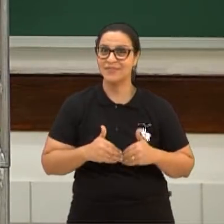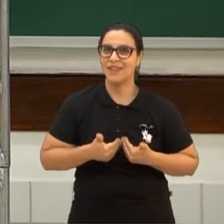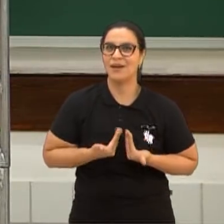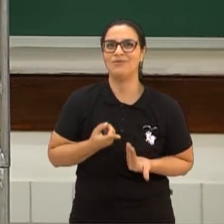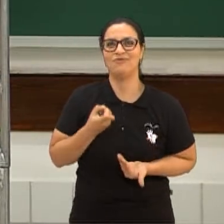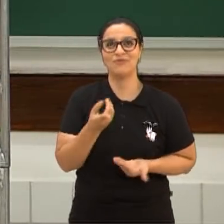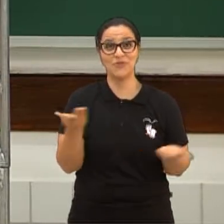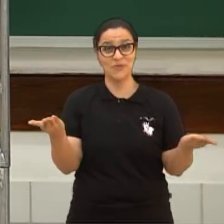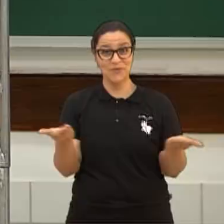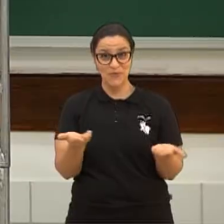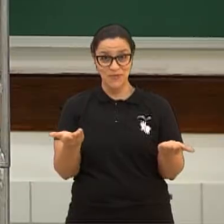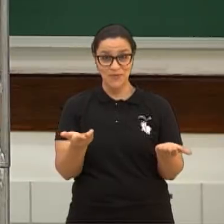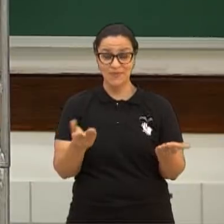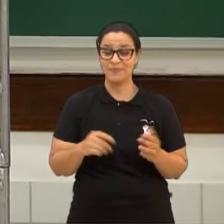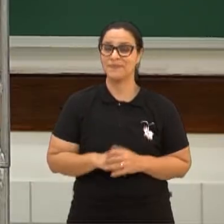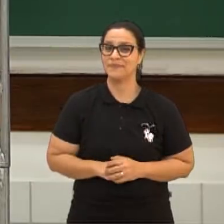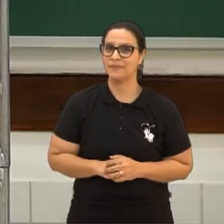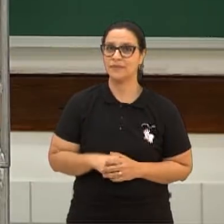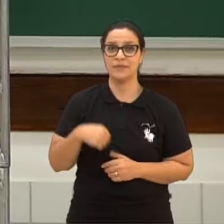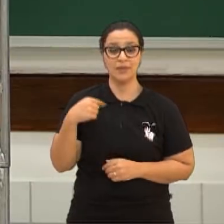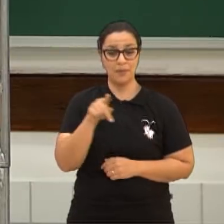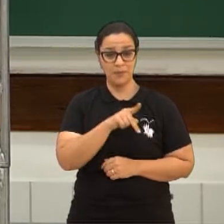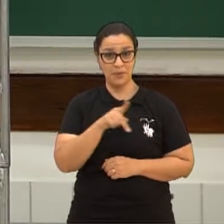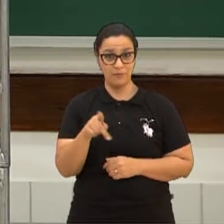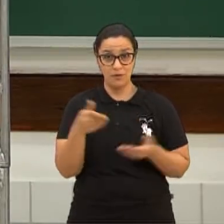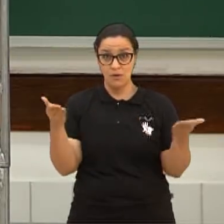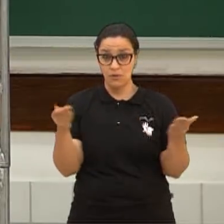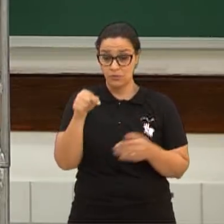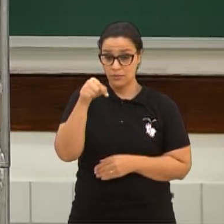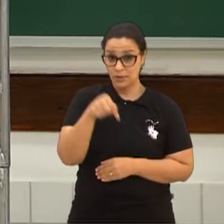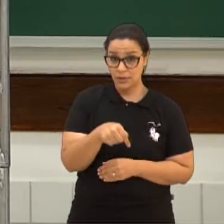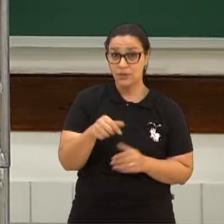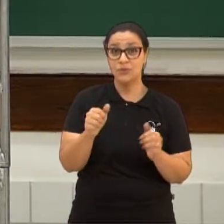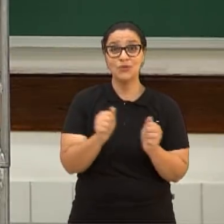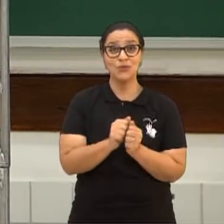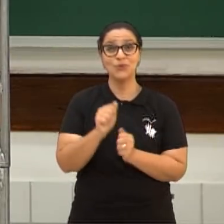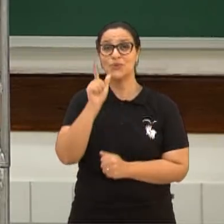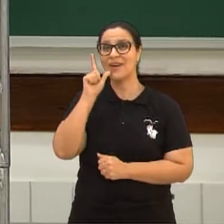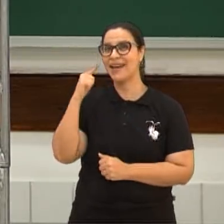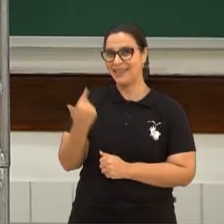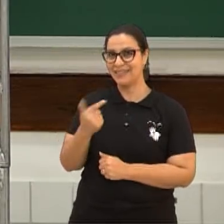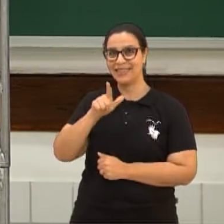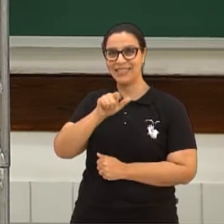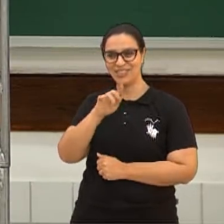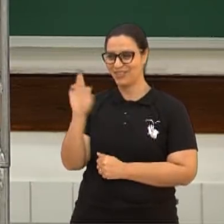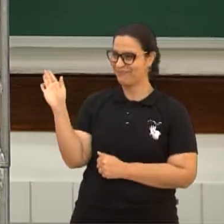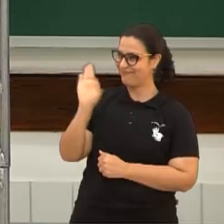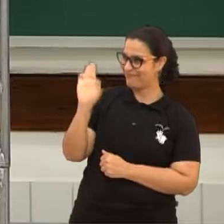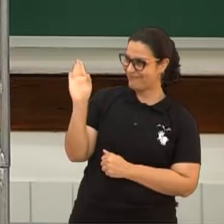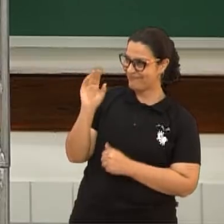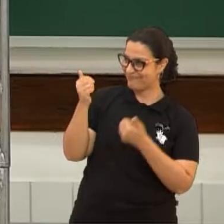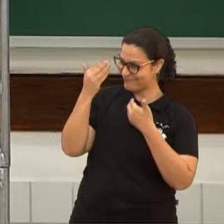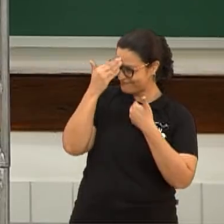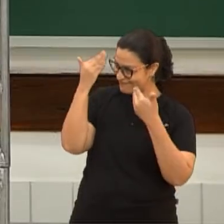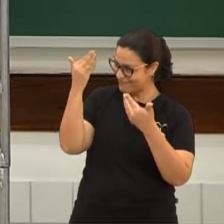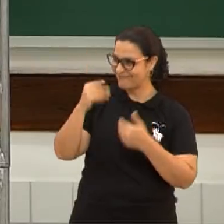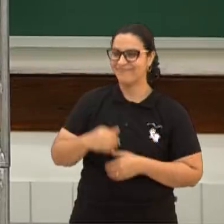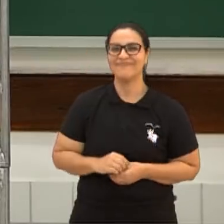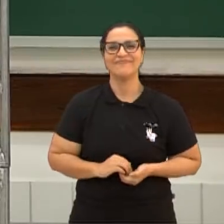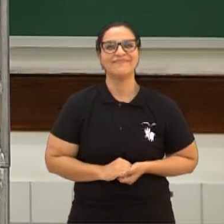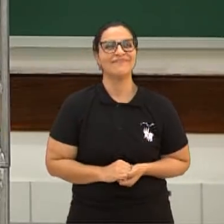are you today? Hoje a teacher está aqui com a Lígia. Hi Lígia, how are